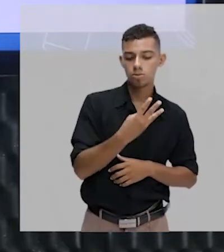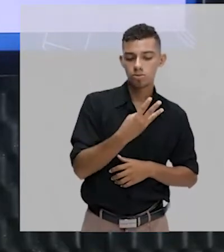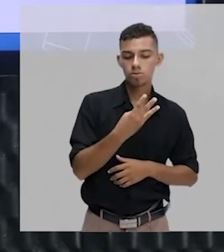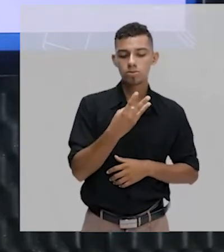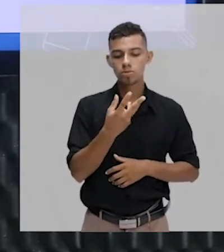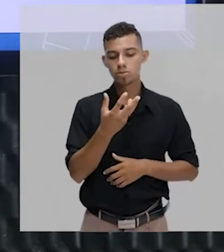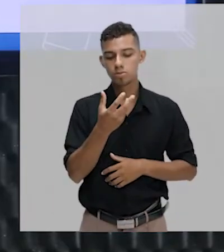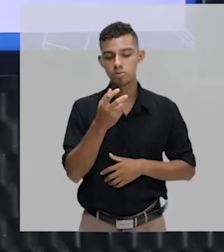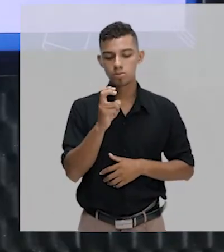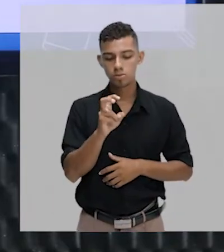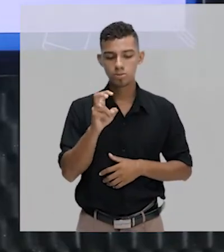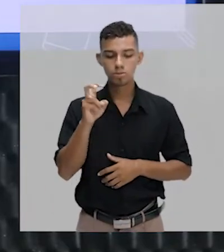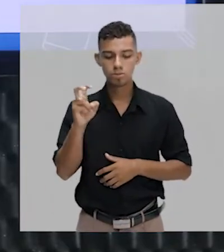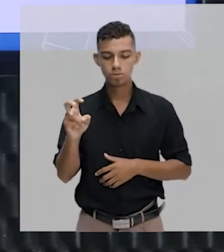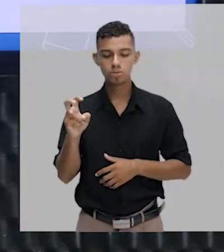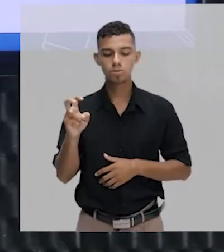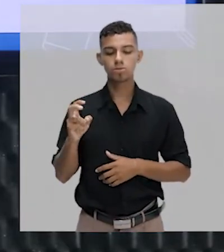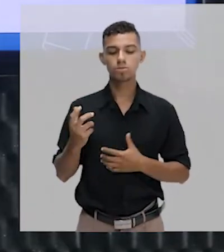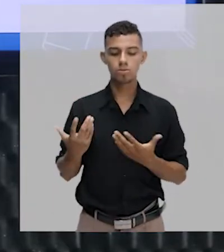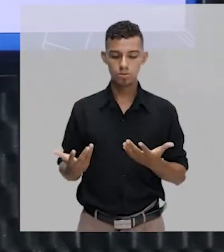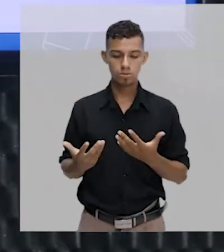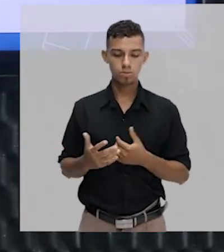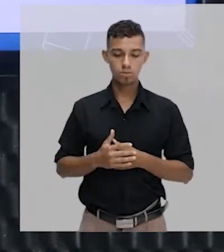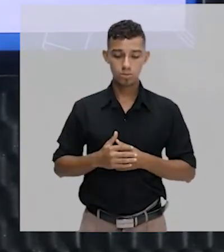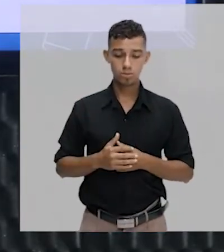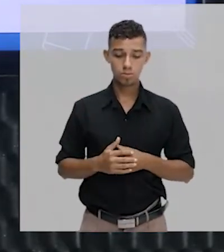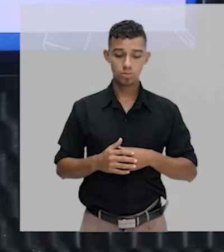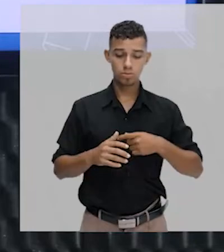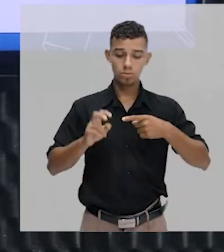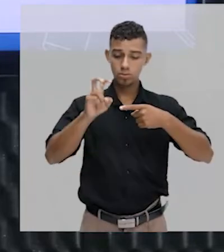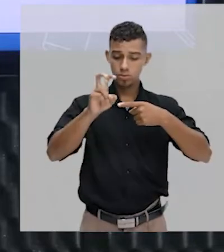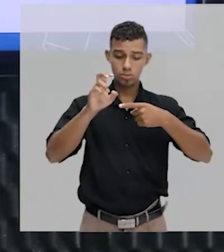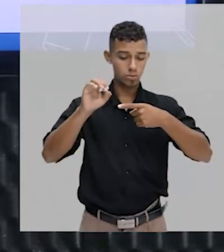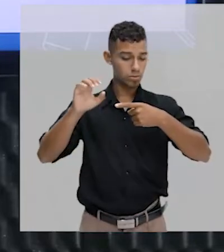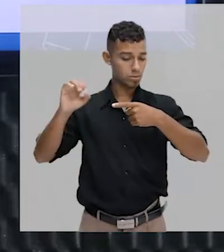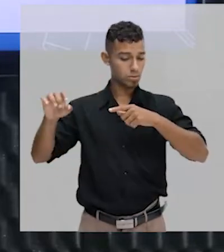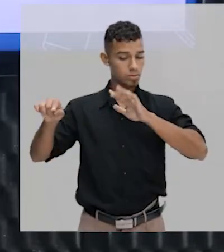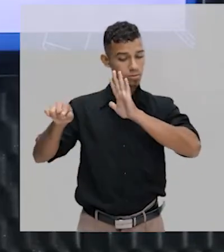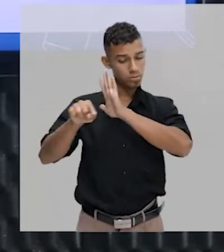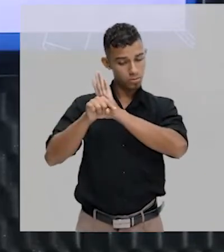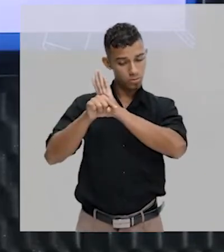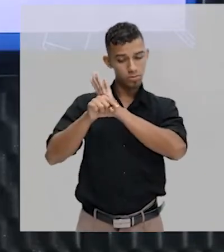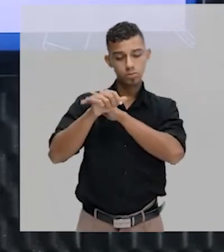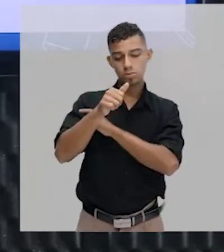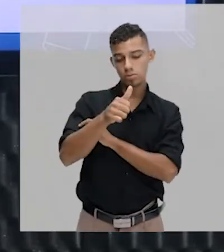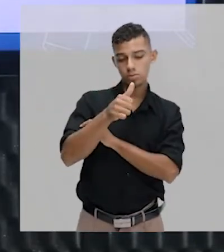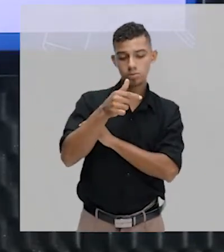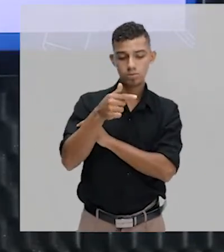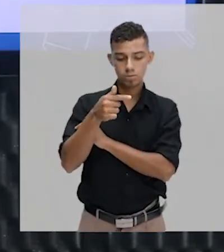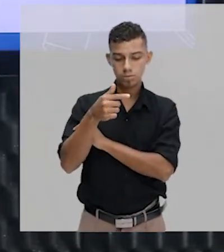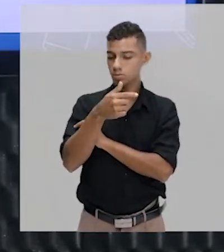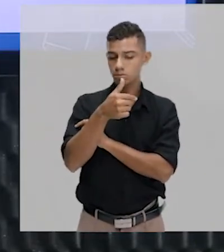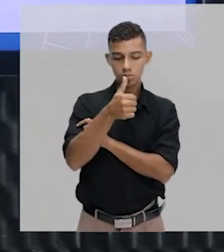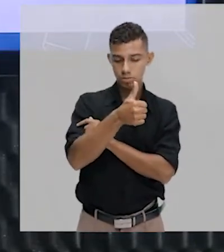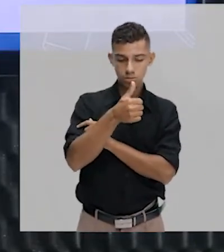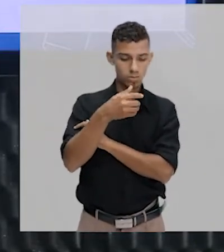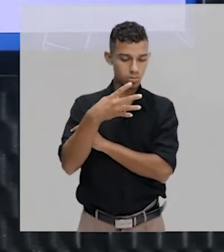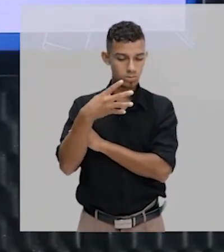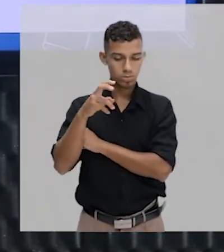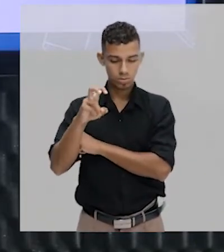355 gramas, certo? Então, descontando 500 daquela massa que sobrou de